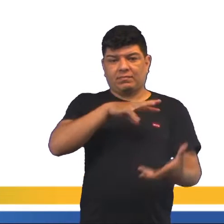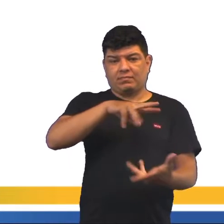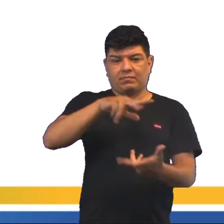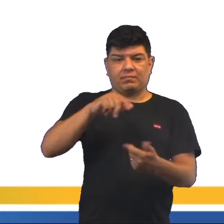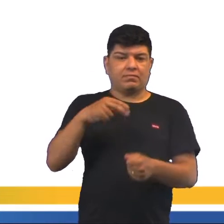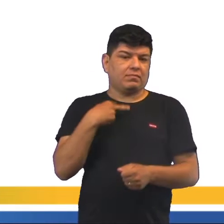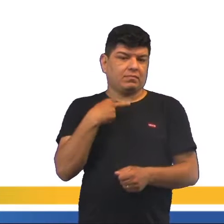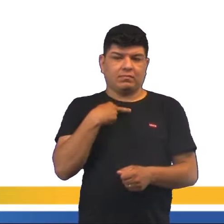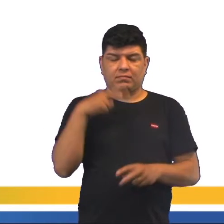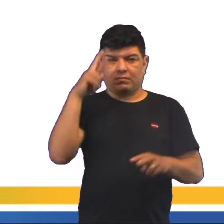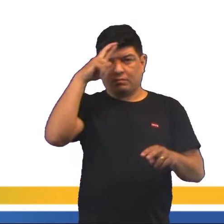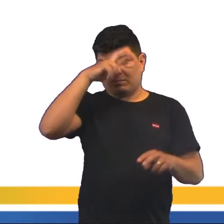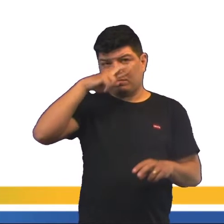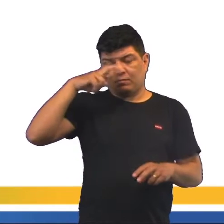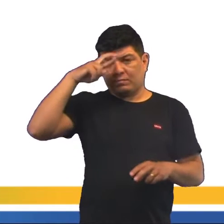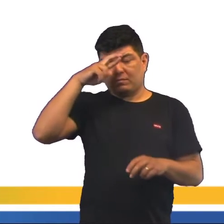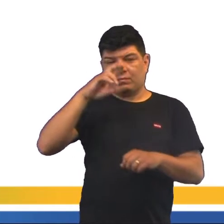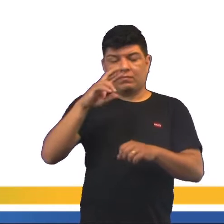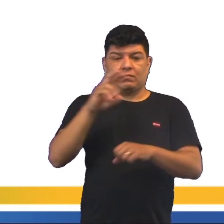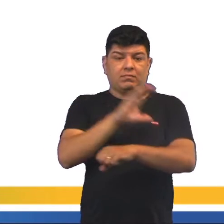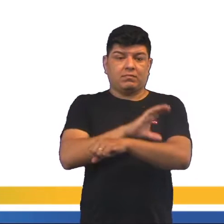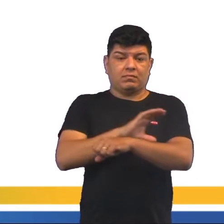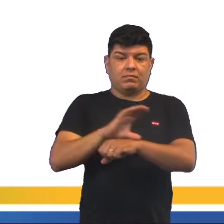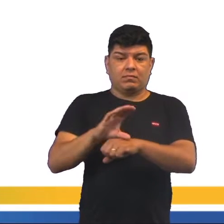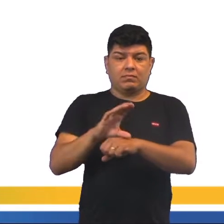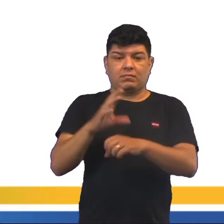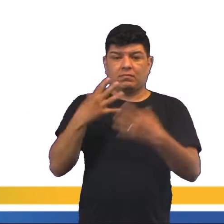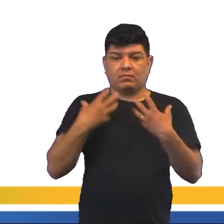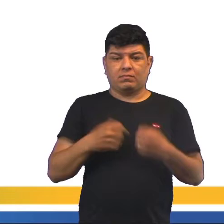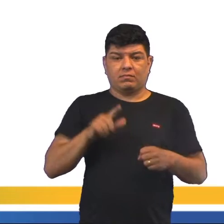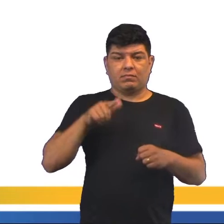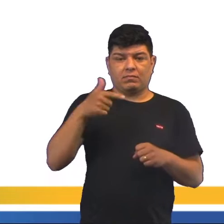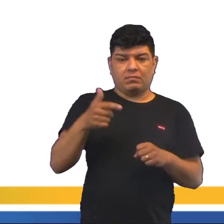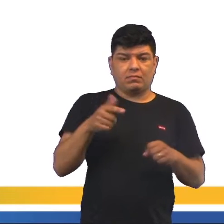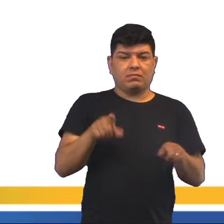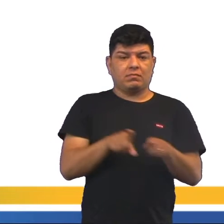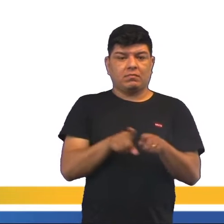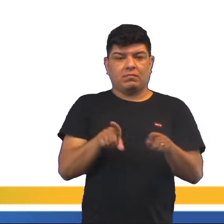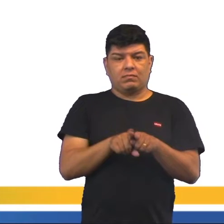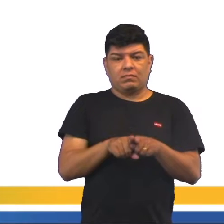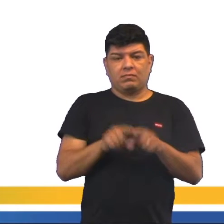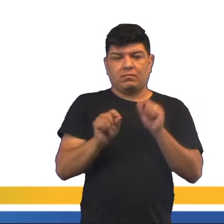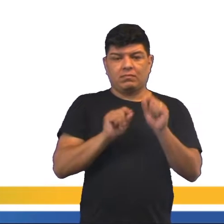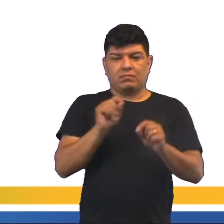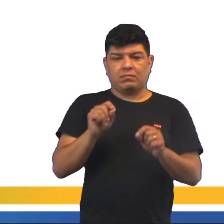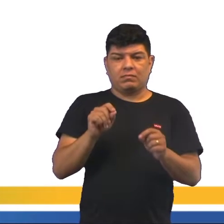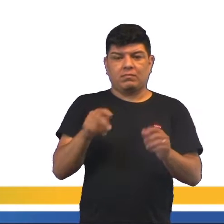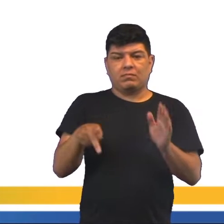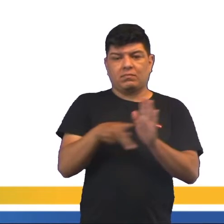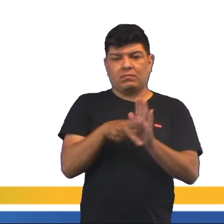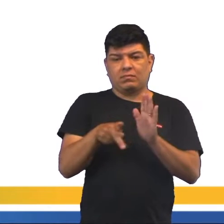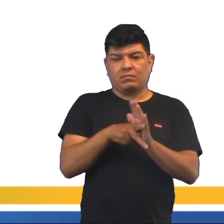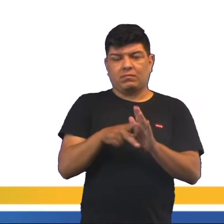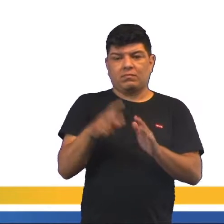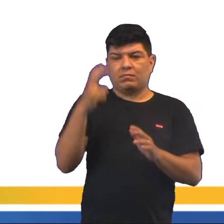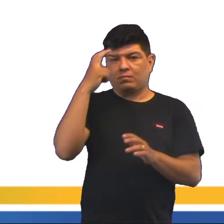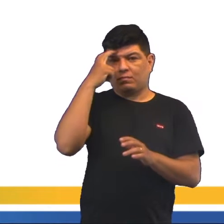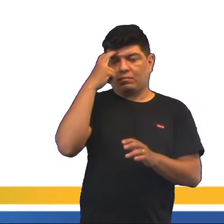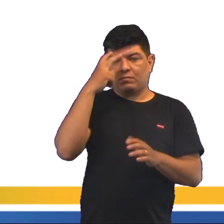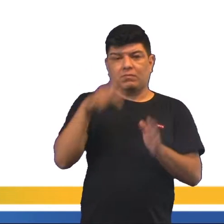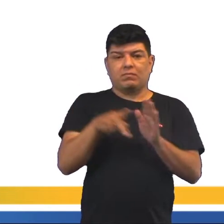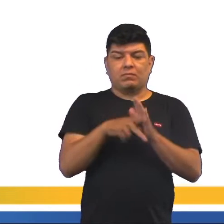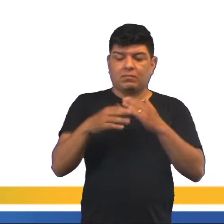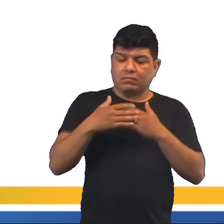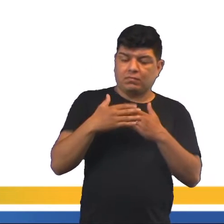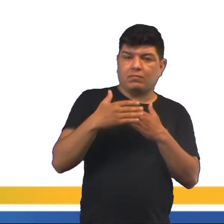não permite ao observador de uma cultura reconhecer a alteridade e faz com que ele estabeleça sua própria cultura como ponto